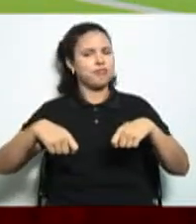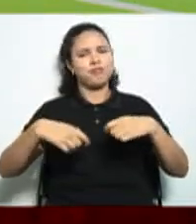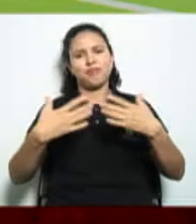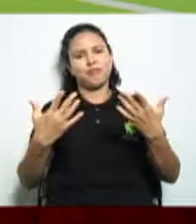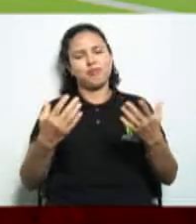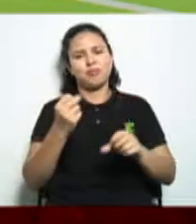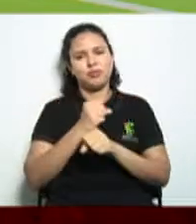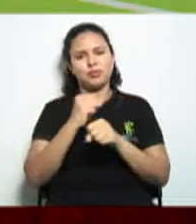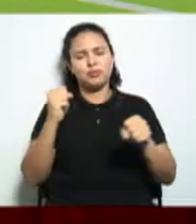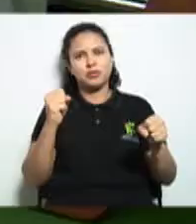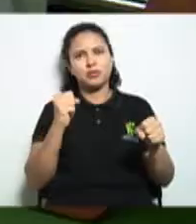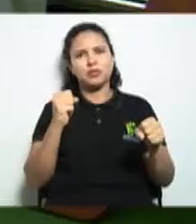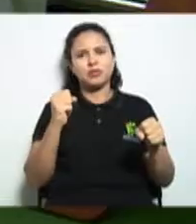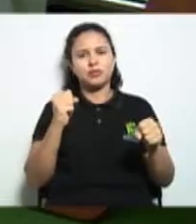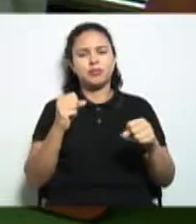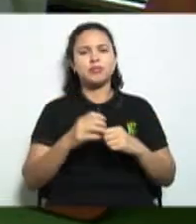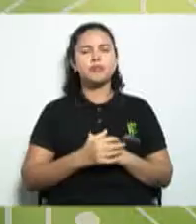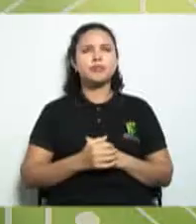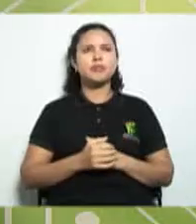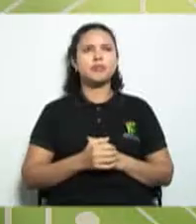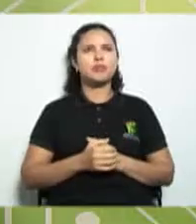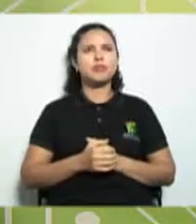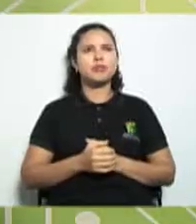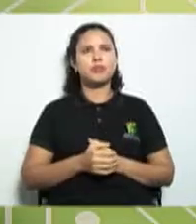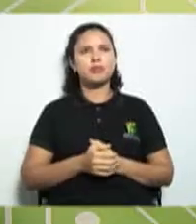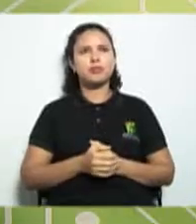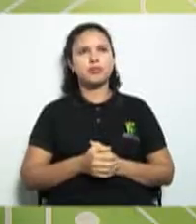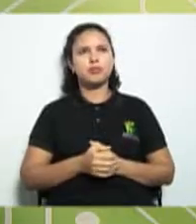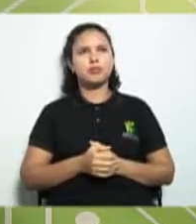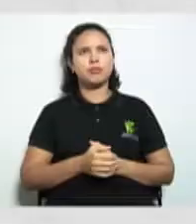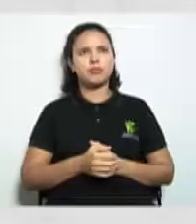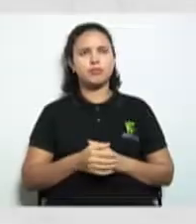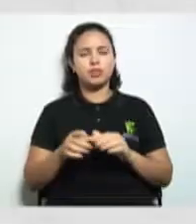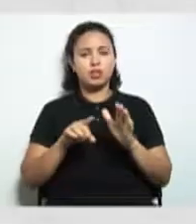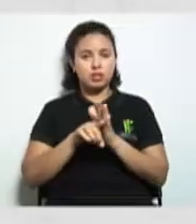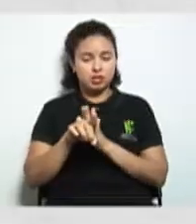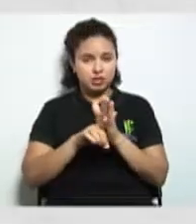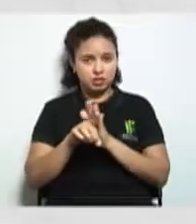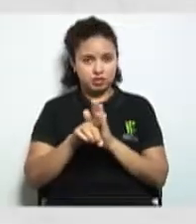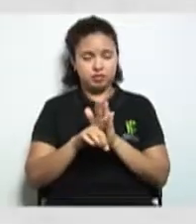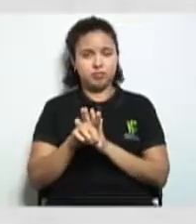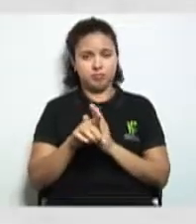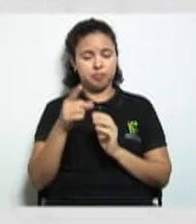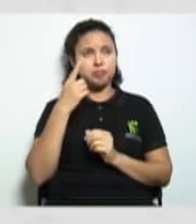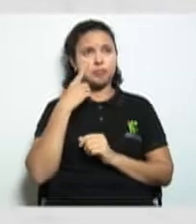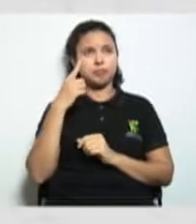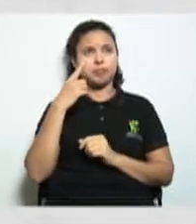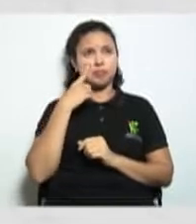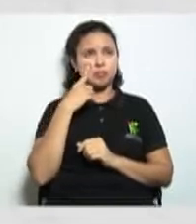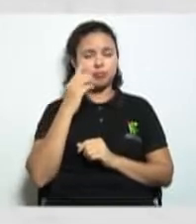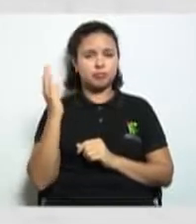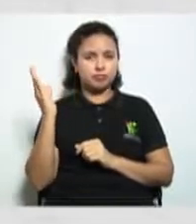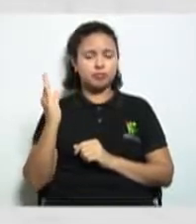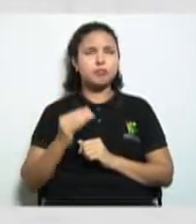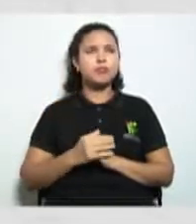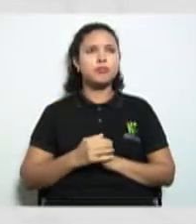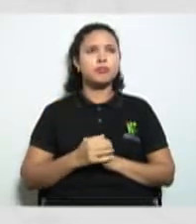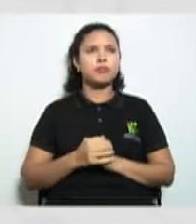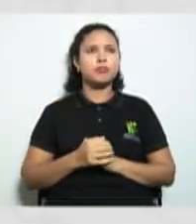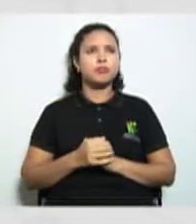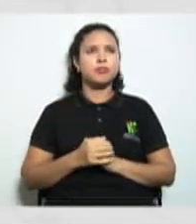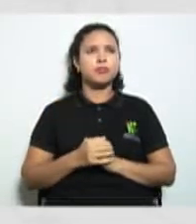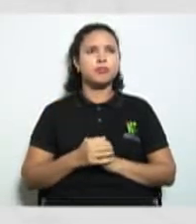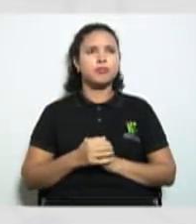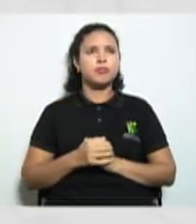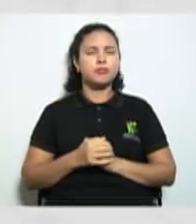viável hoje. Então, vamos lá. Analise, então, a seguinte situação. Olha só. No